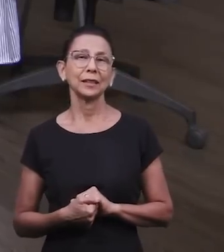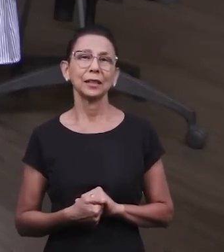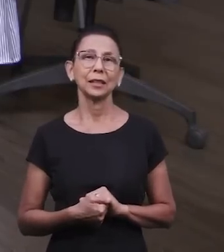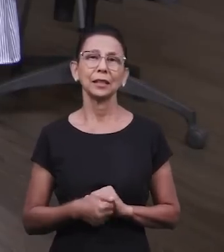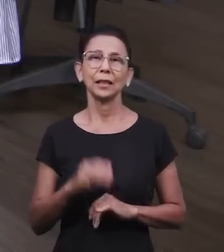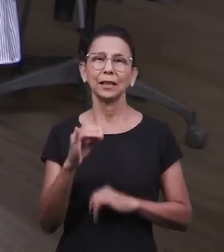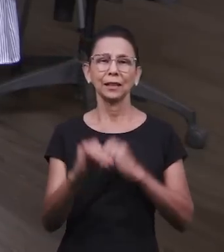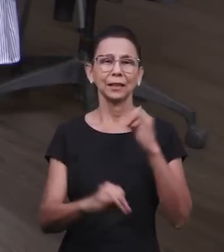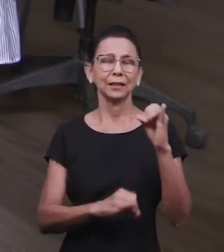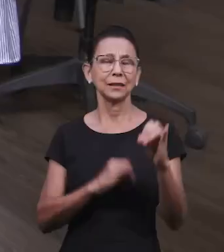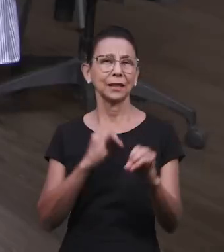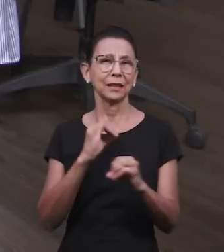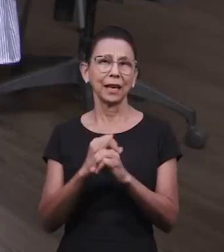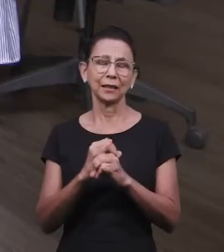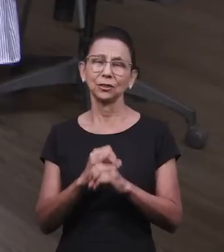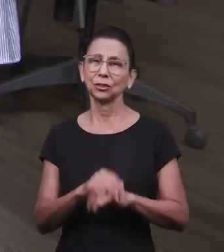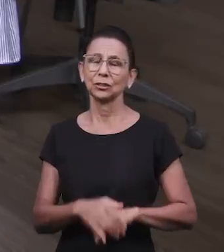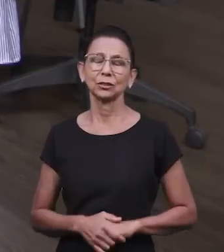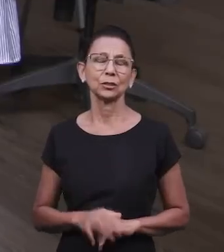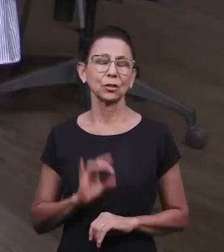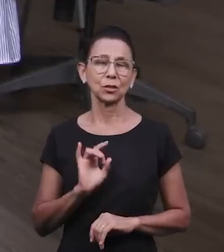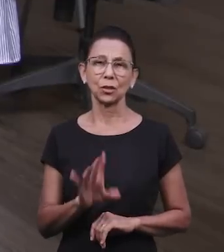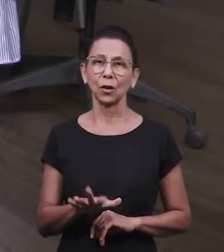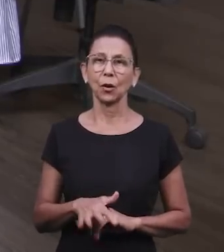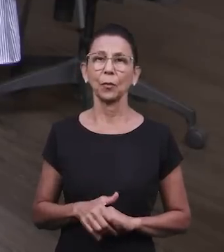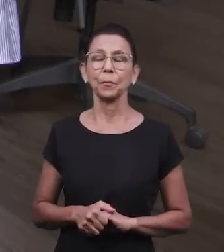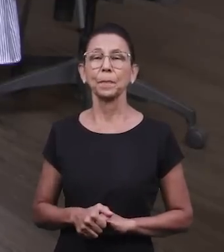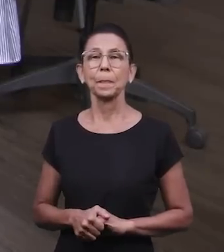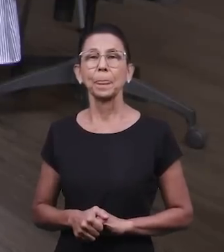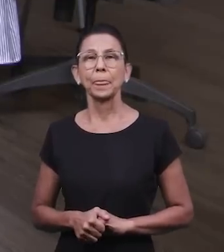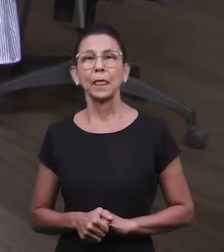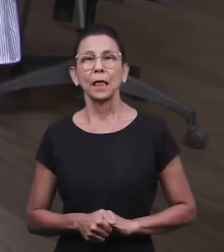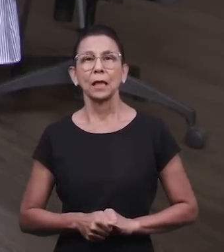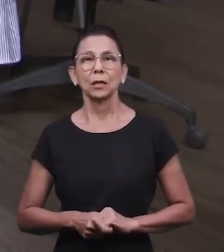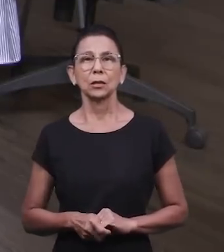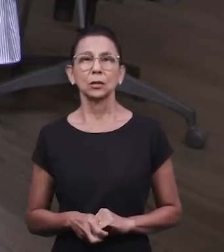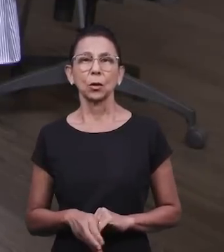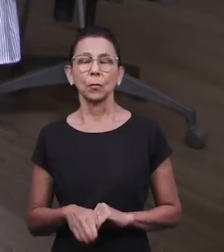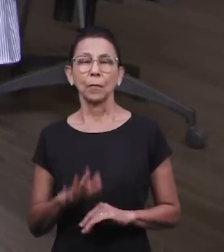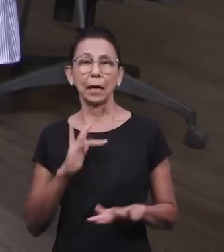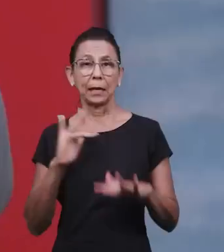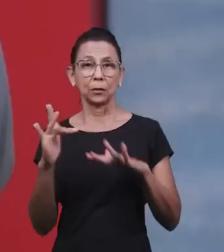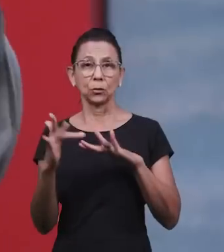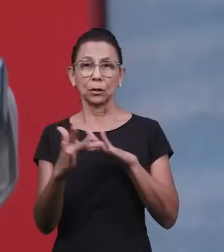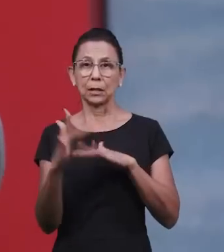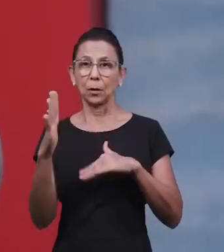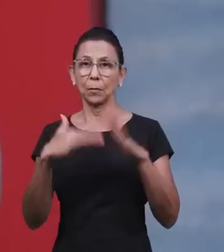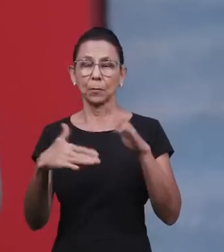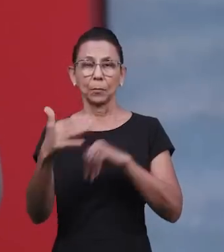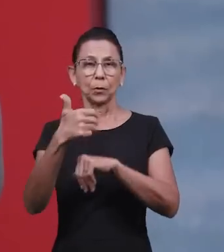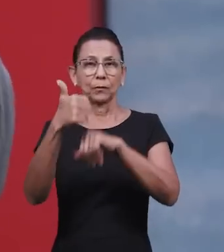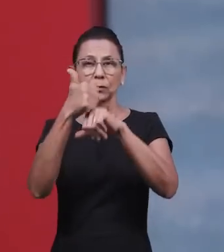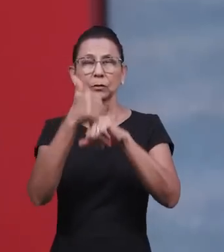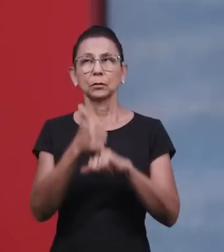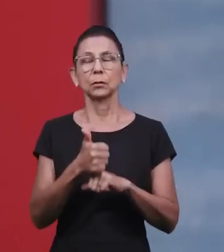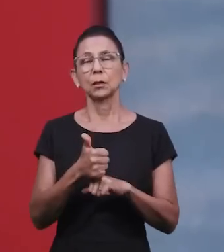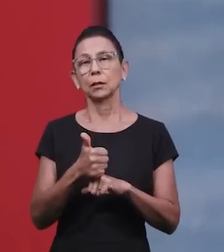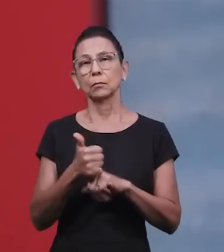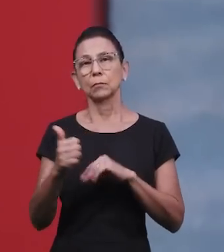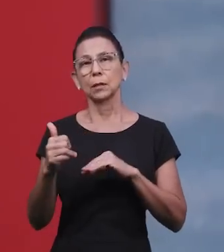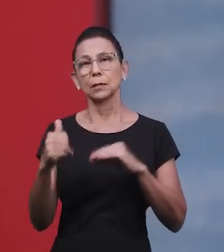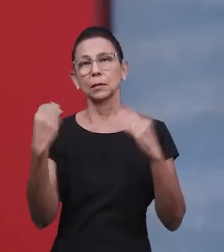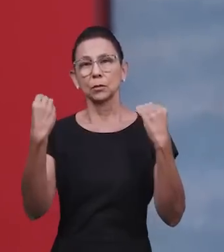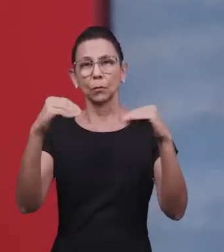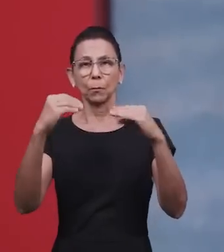No meu caso, eu vou citar o meu caso porque as minhas redes sociais, elas são exclusivamente profissionais. Até mesmo quando eu compartilho alguma coisa da